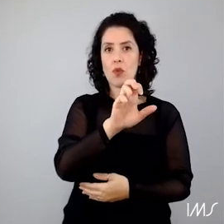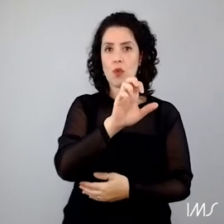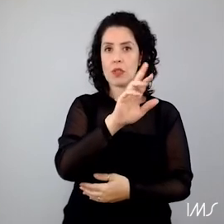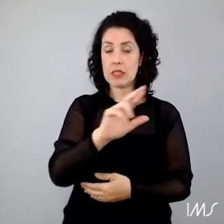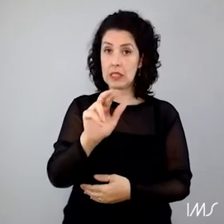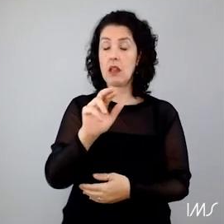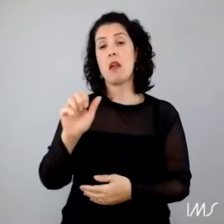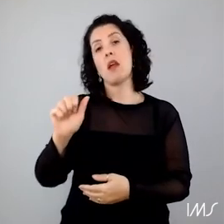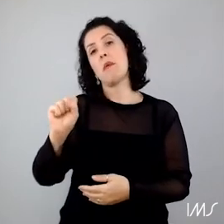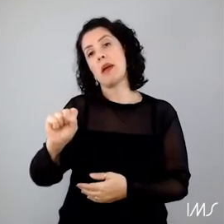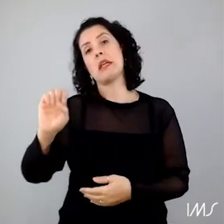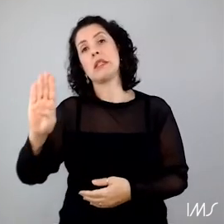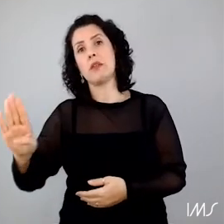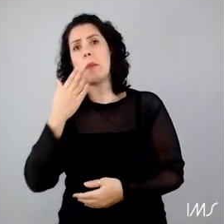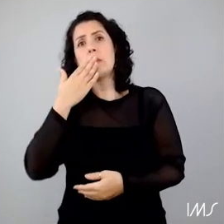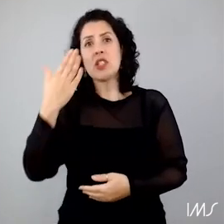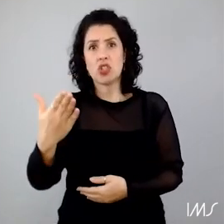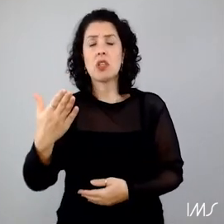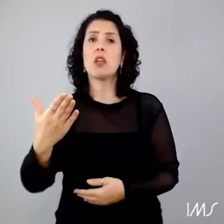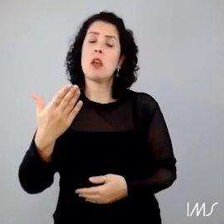ser concretizada.